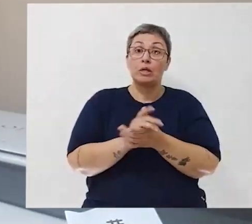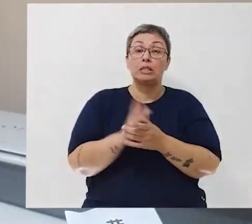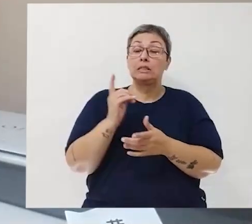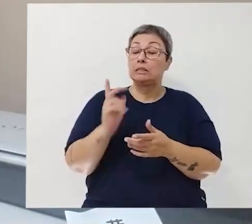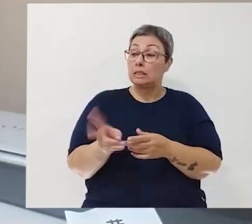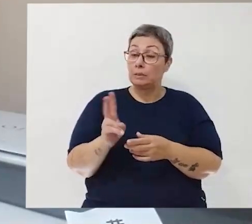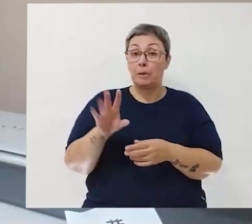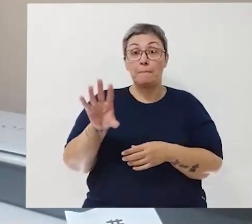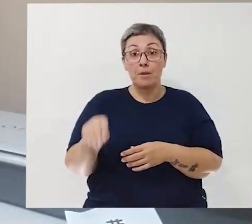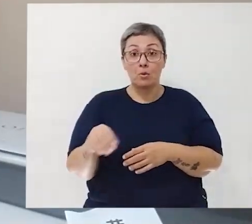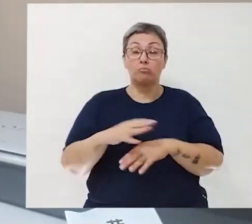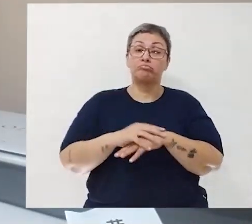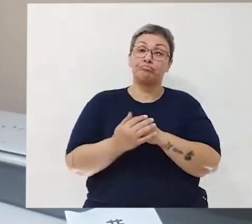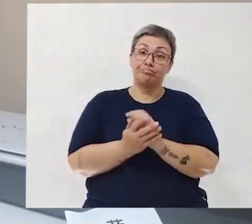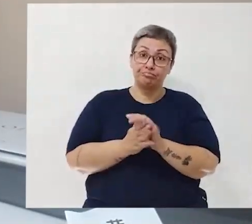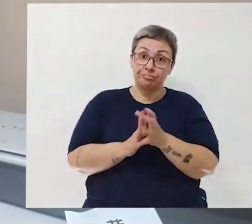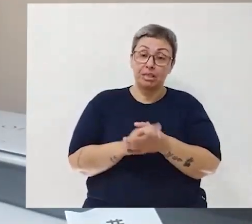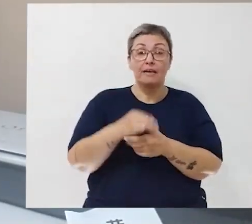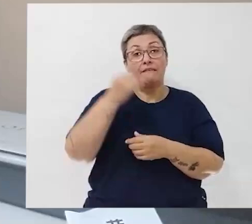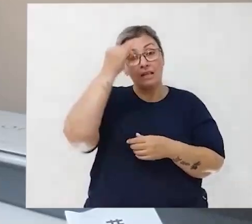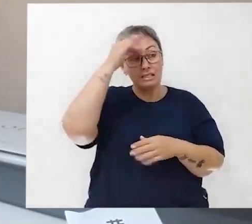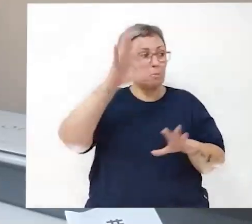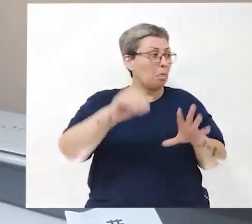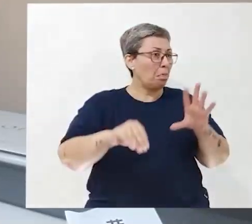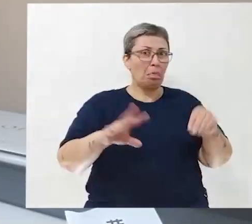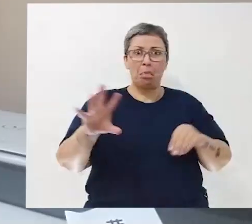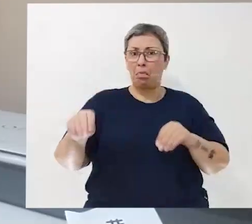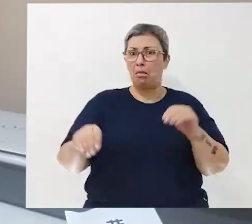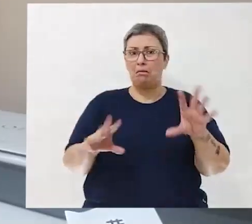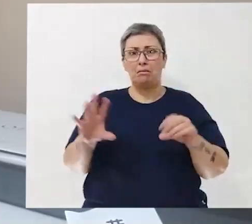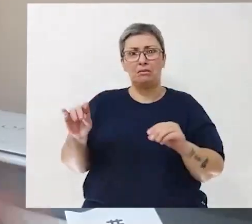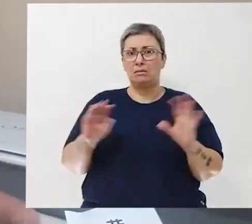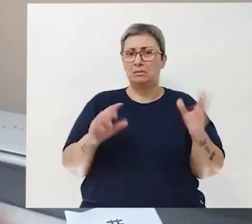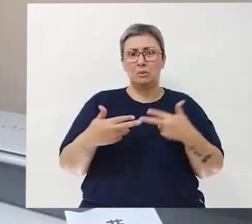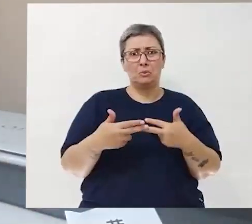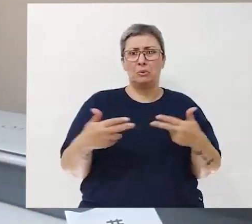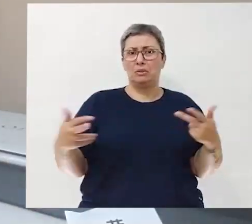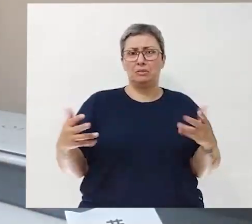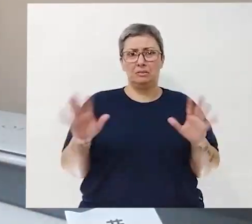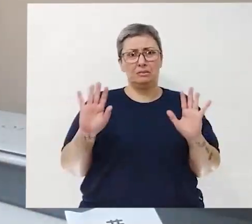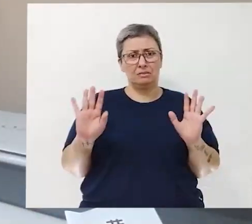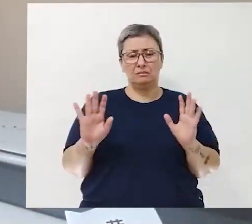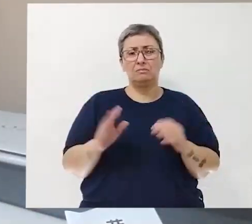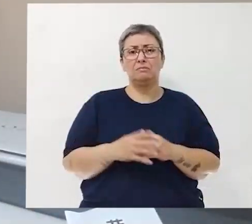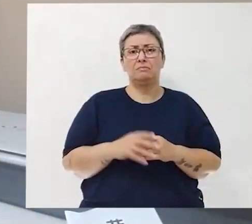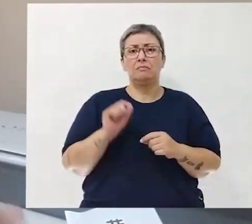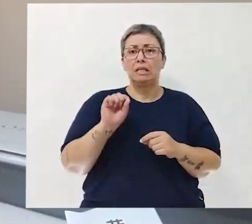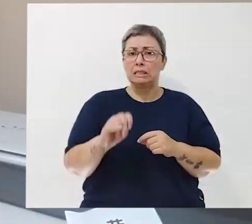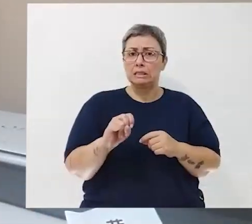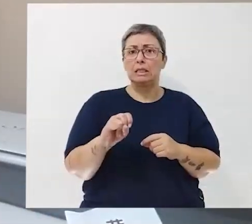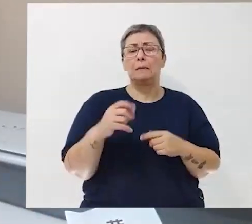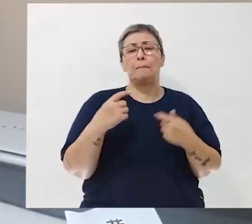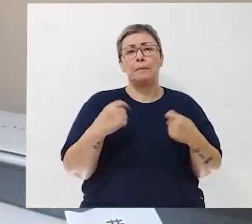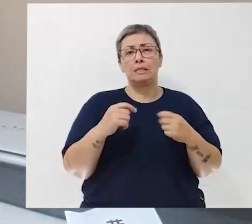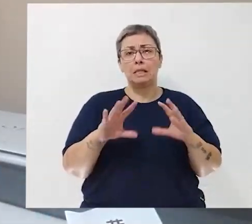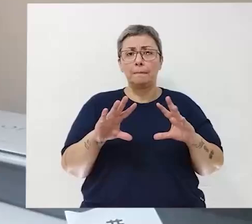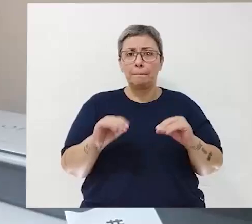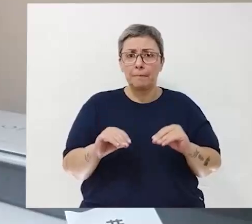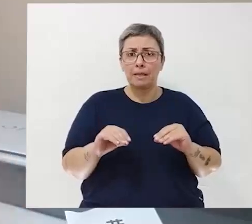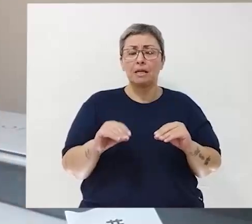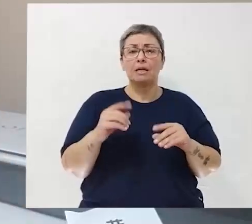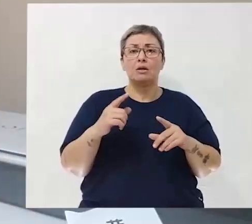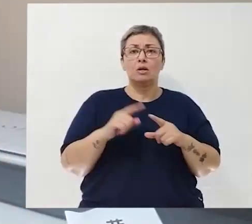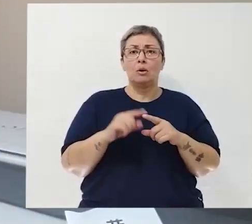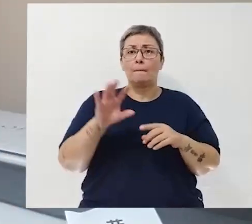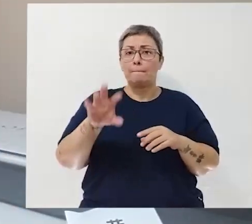você tocar em alguma coisa, evite ficar tocando num monte de coisa, sabe? E se você tiver que tocar em alguma